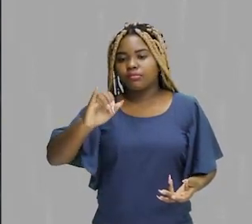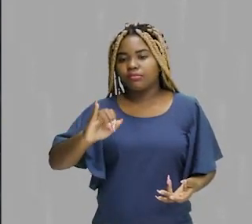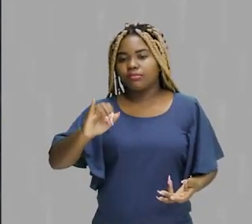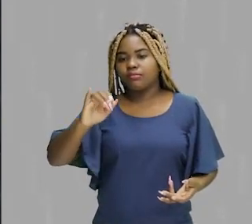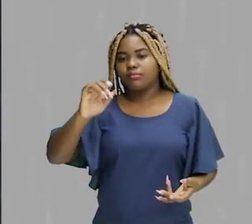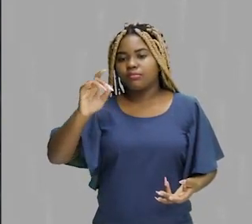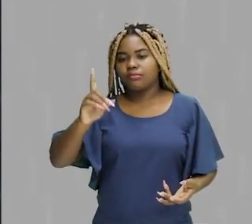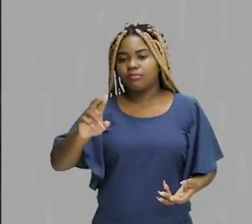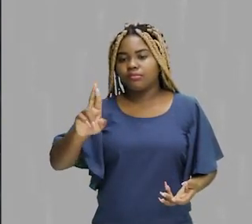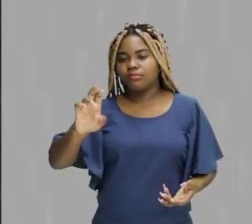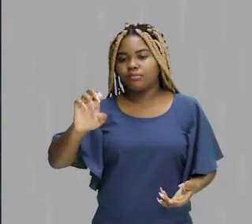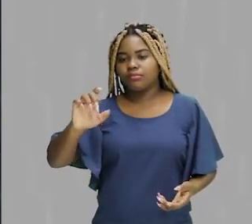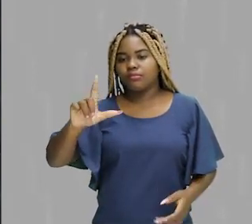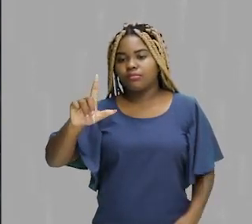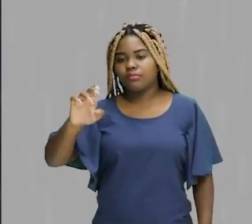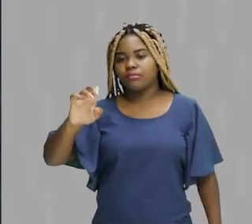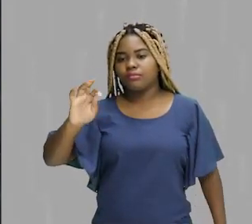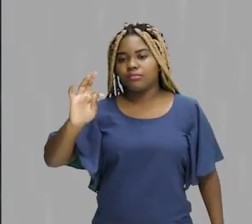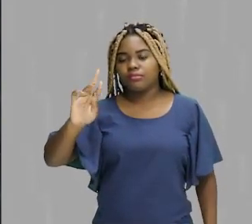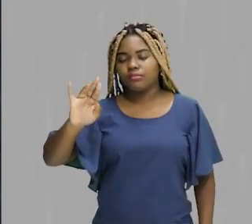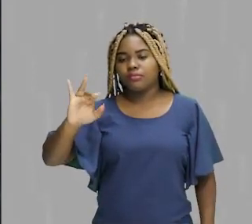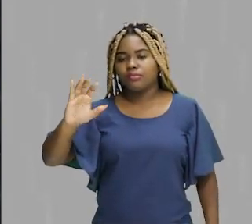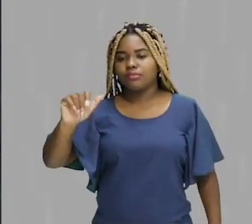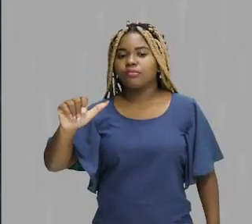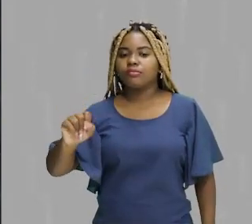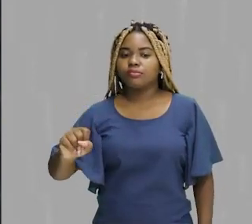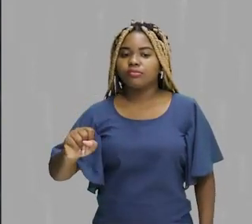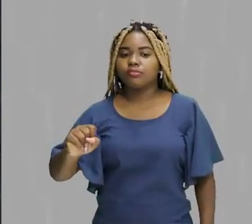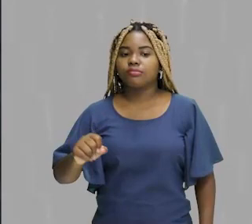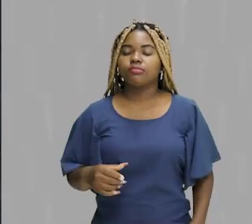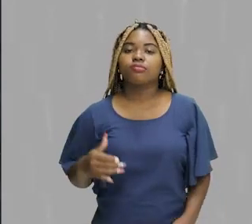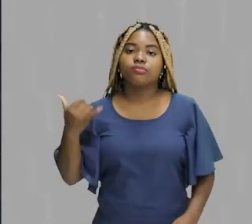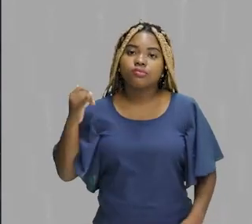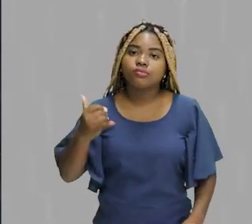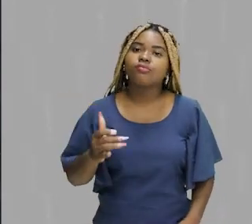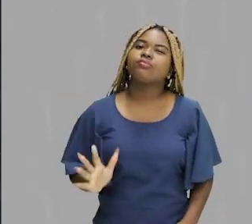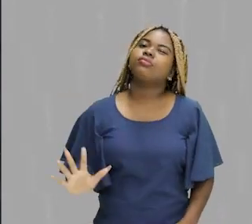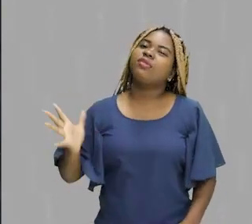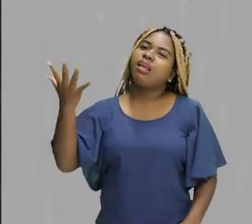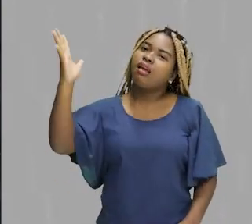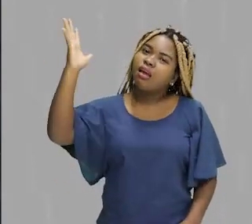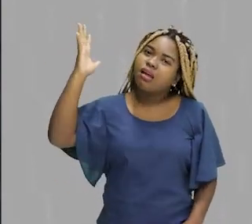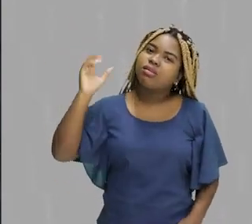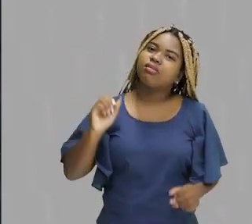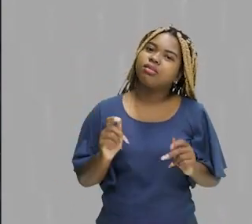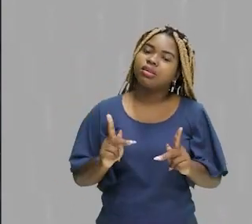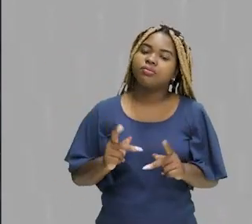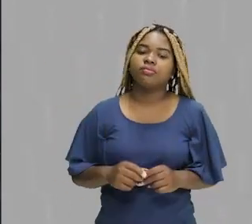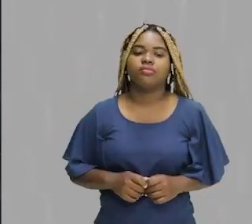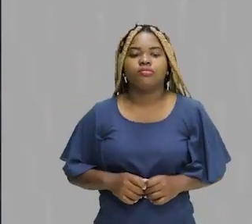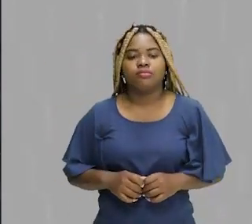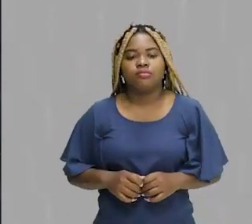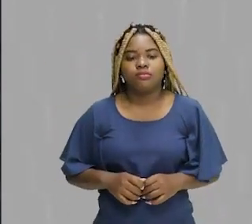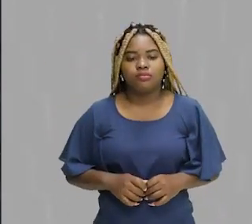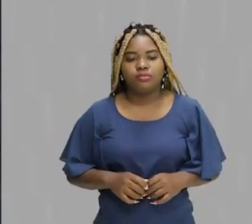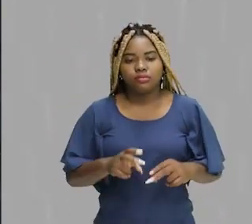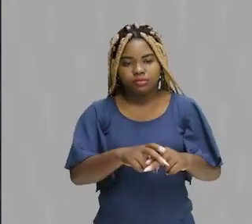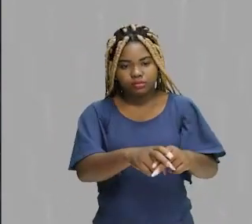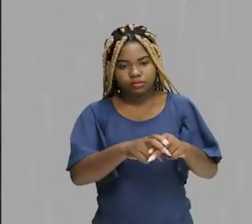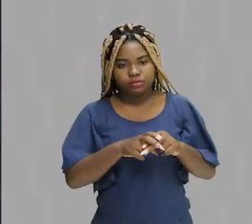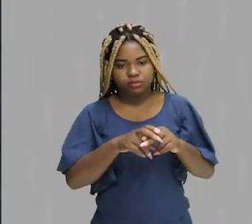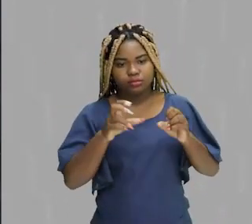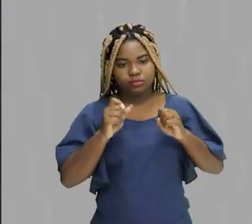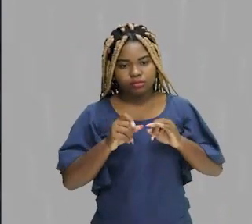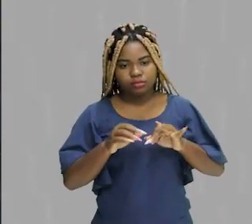energia gerada a partir dessas termoelétricas é uma energia mais cara. Bom, a partir da energia térmica liberada na